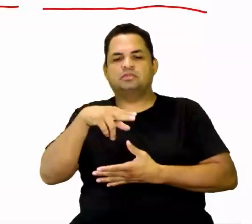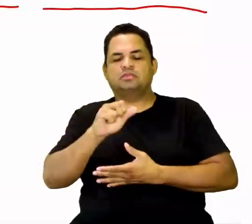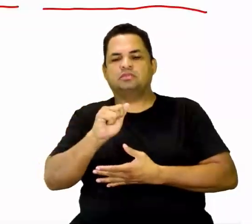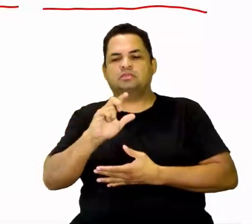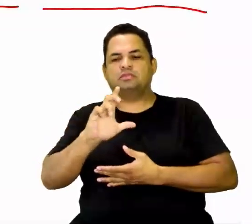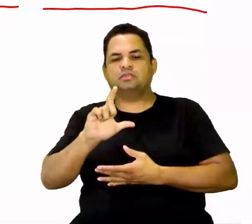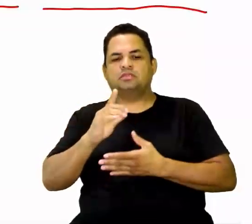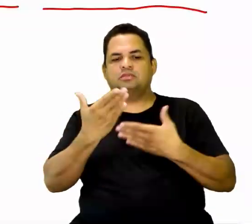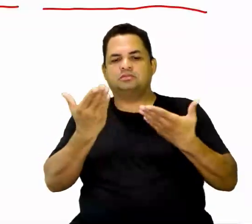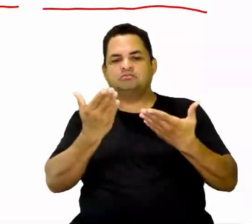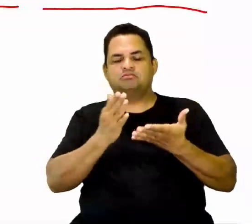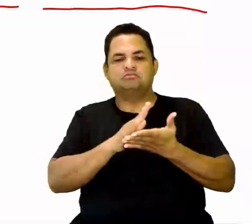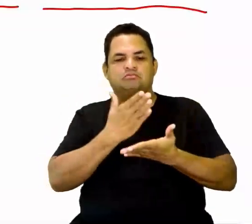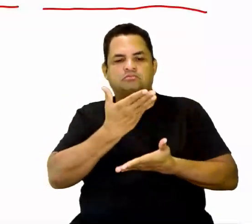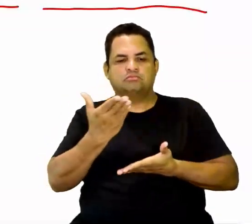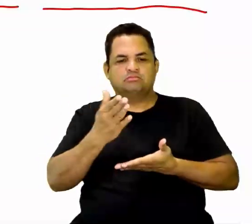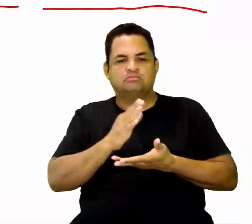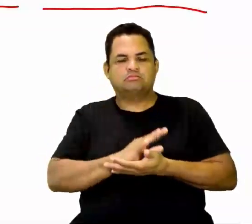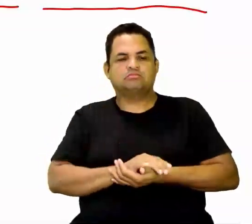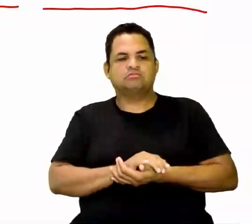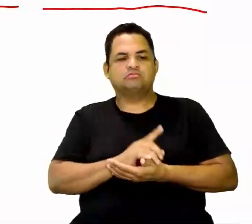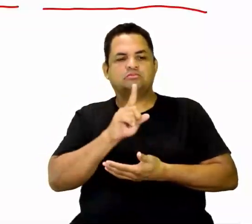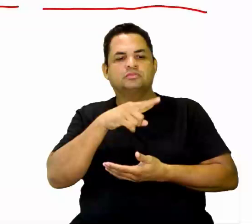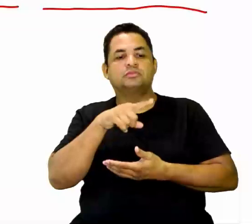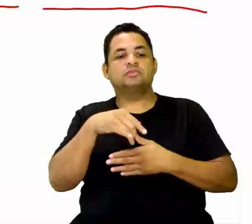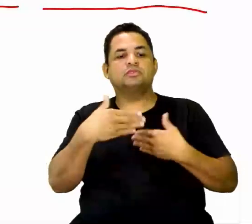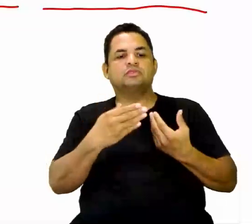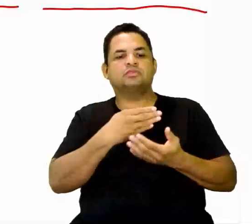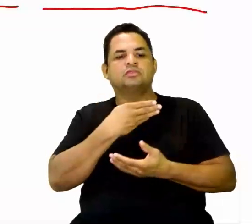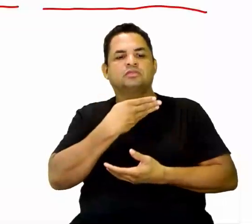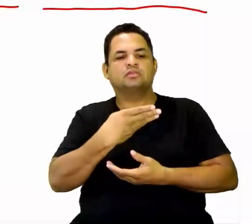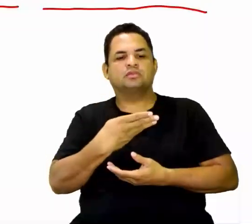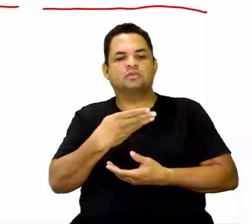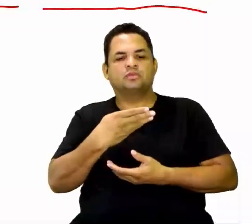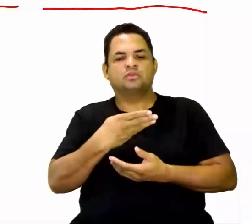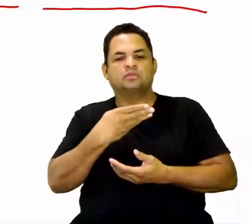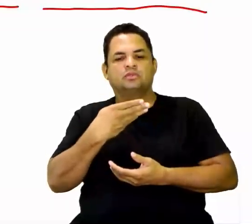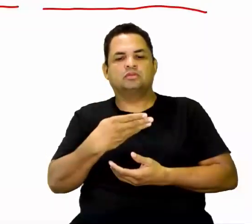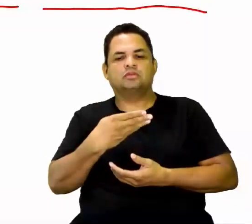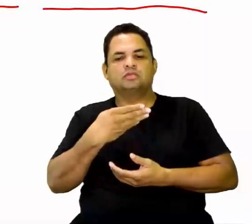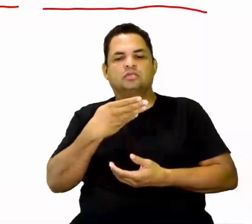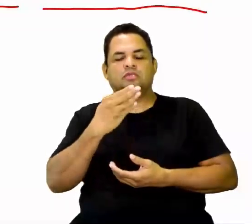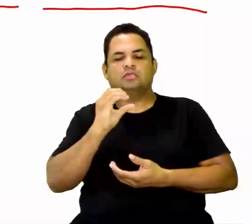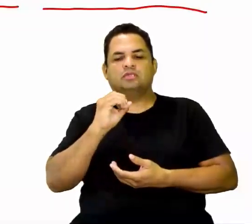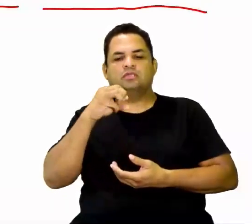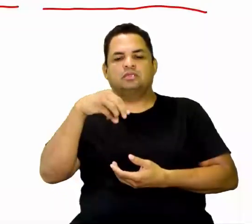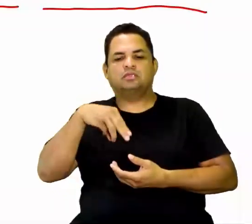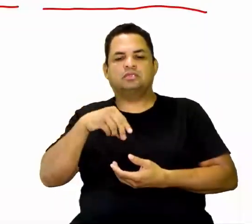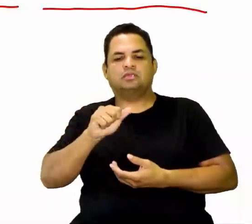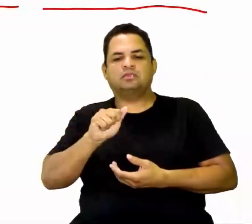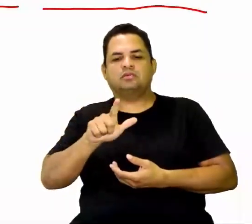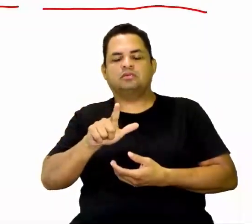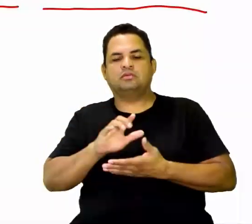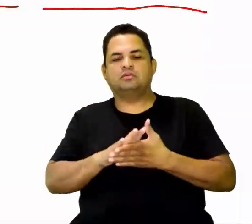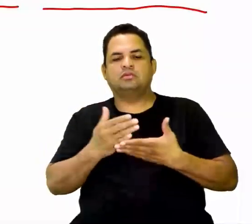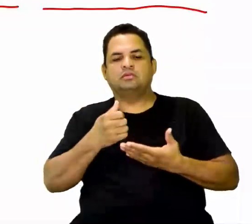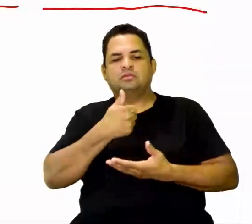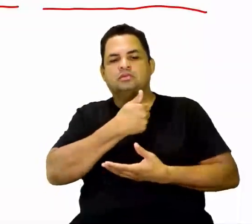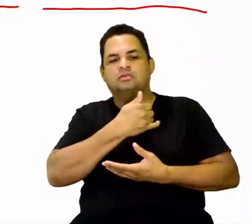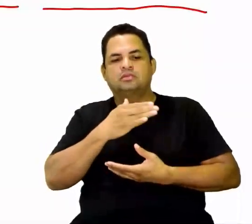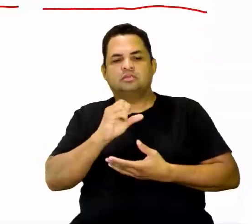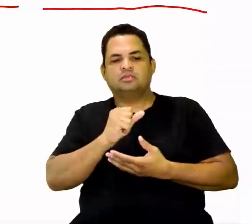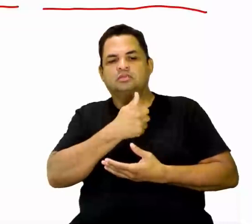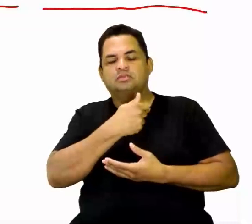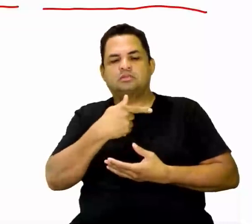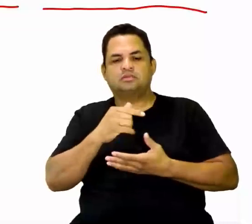trabalhando desta forma, então X vai ser igual a 40 mililitros de água. Isto é, se 100 mililitros dissolve